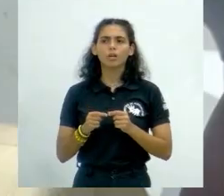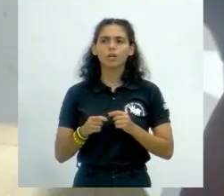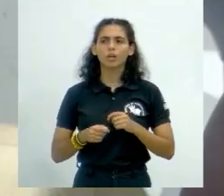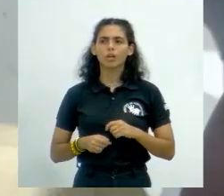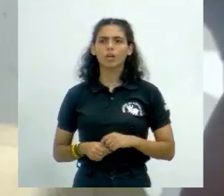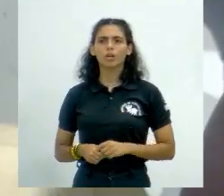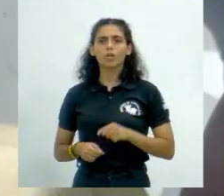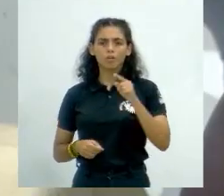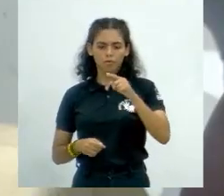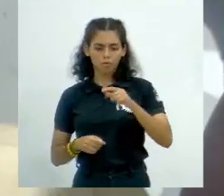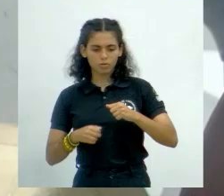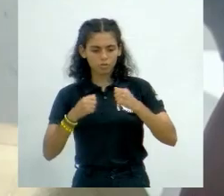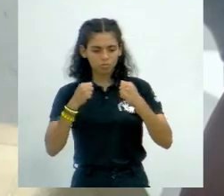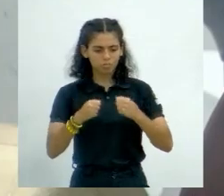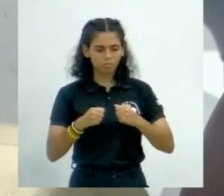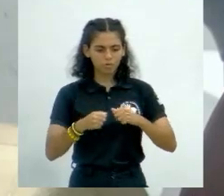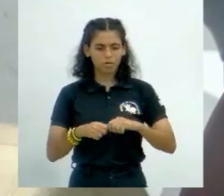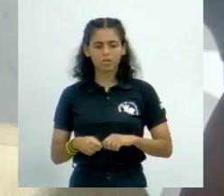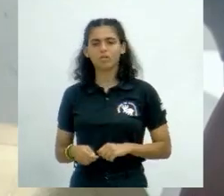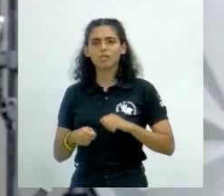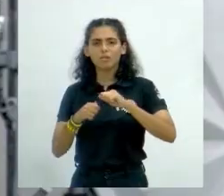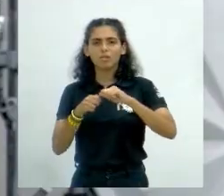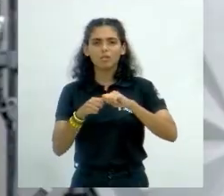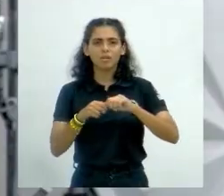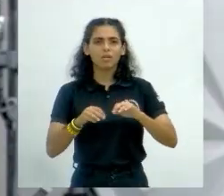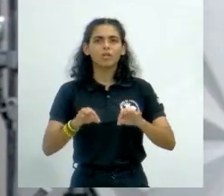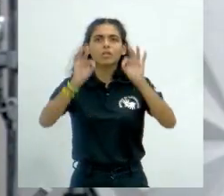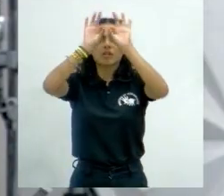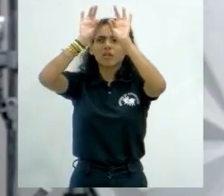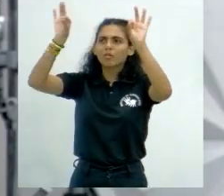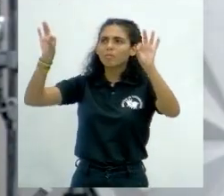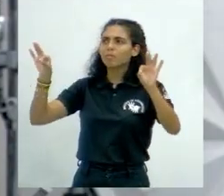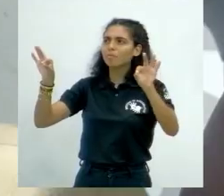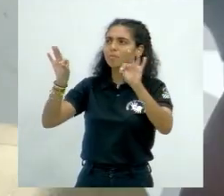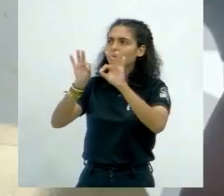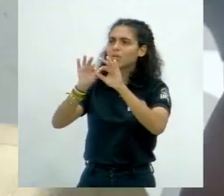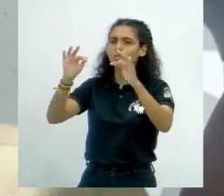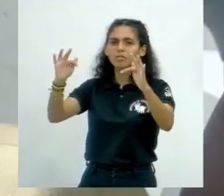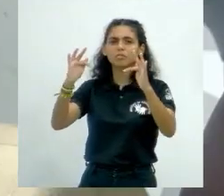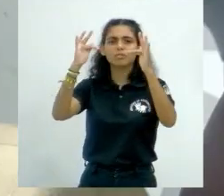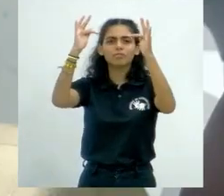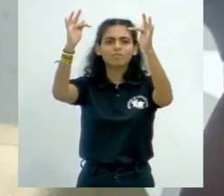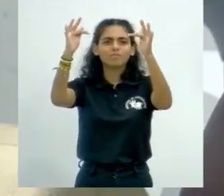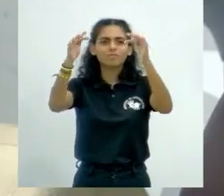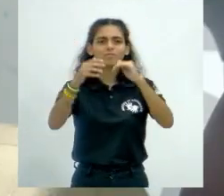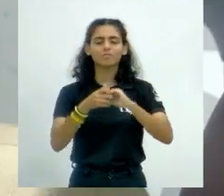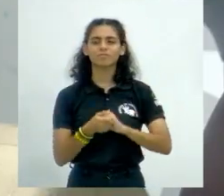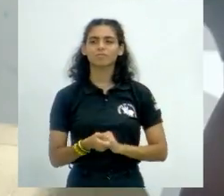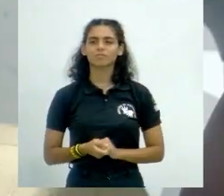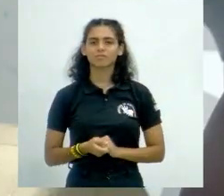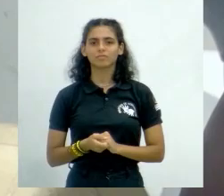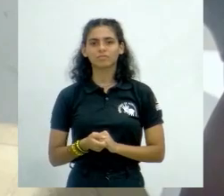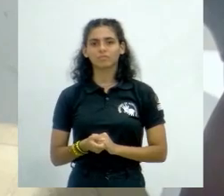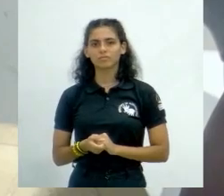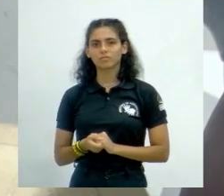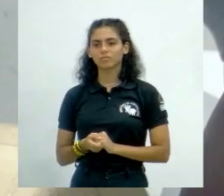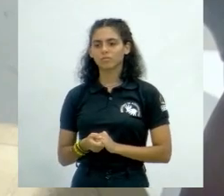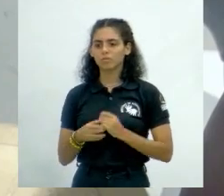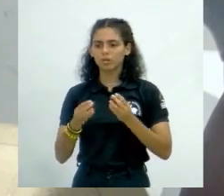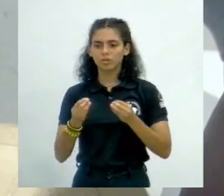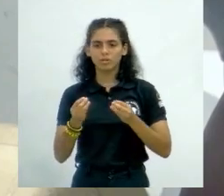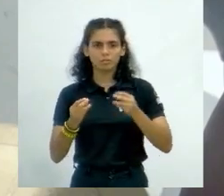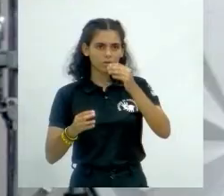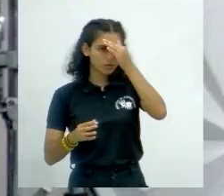que tem vários ingredientes e consegue juntá-los e fazer um delicioso bolo. Nem todos têm essa